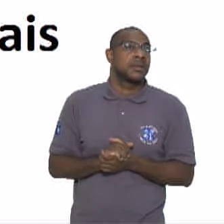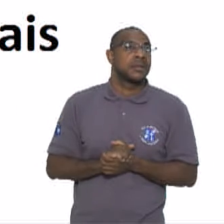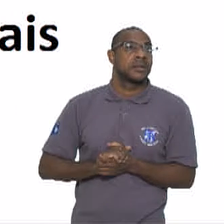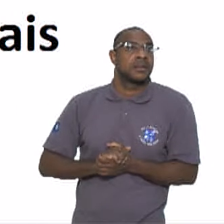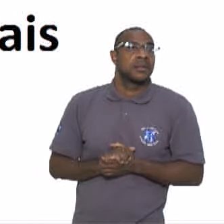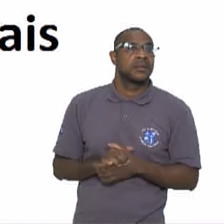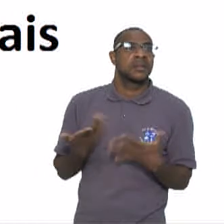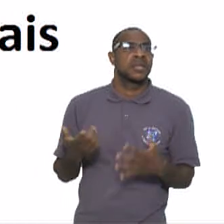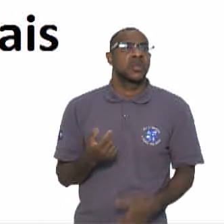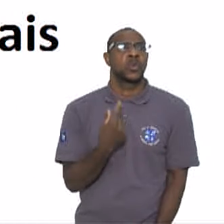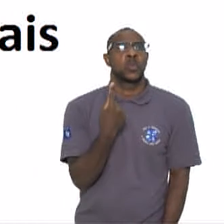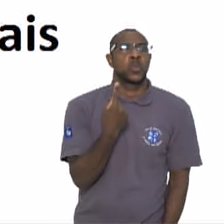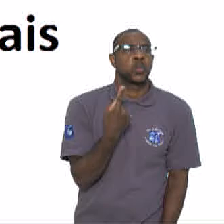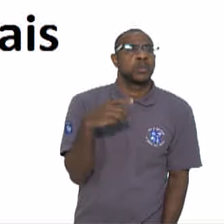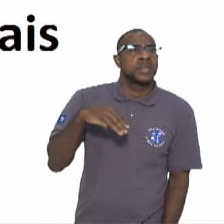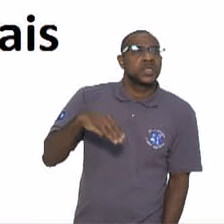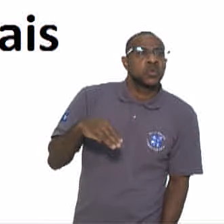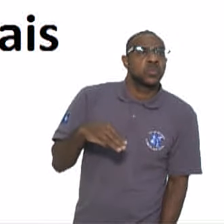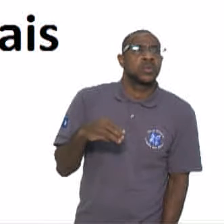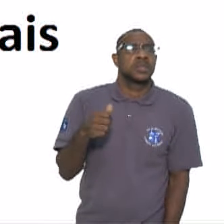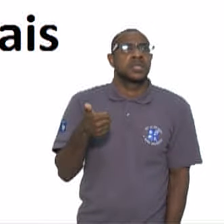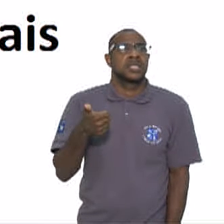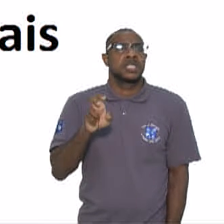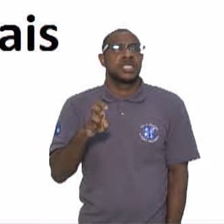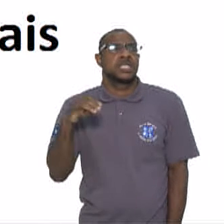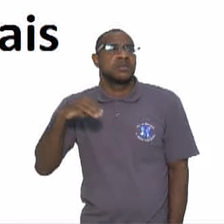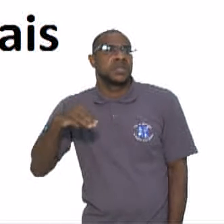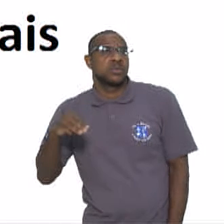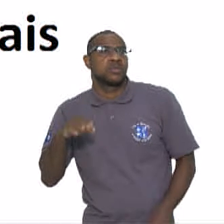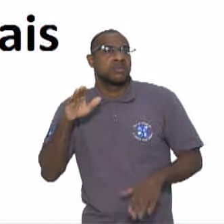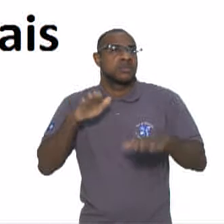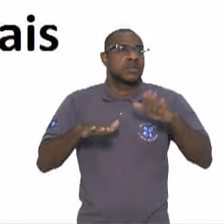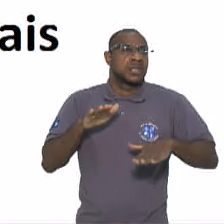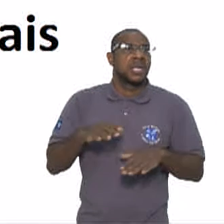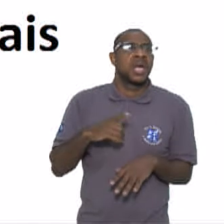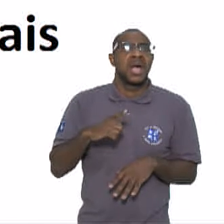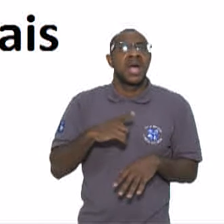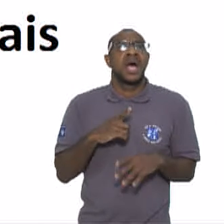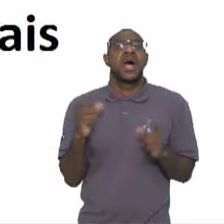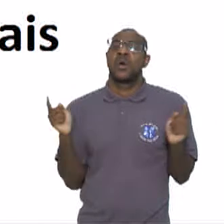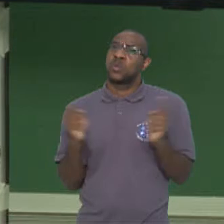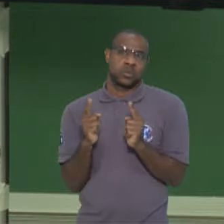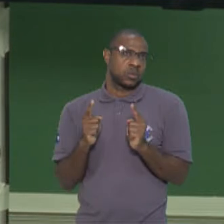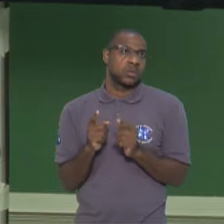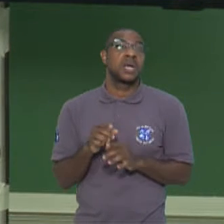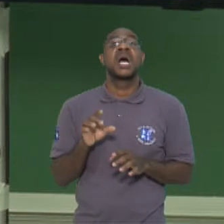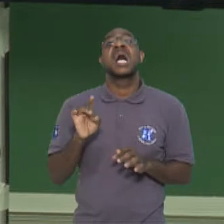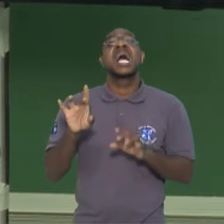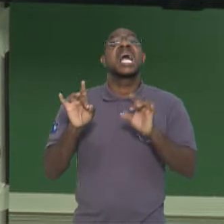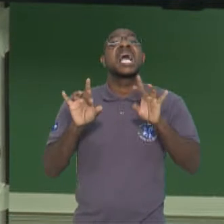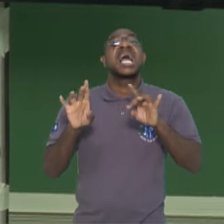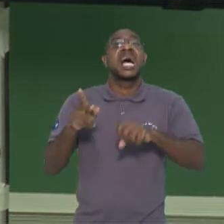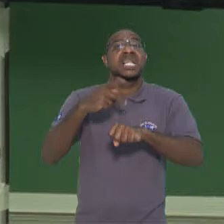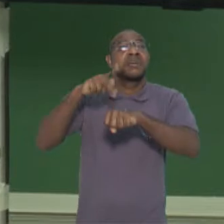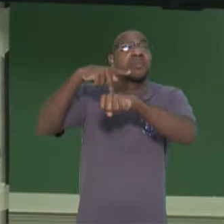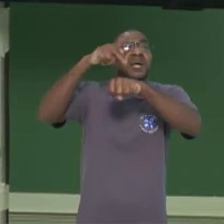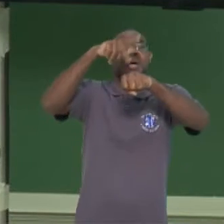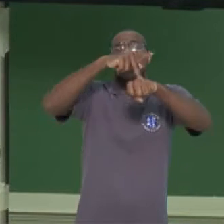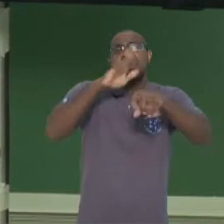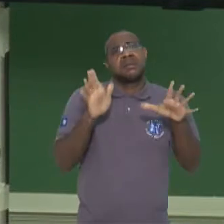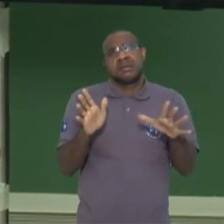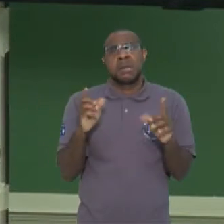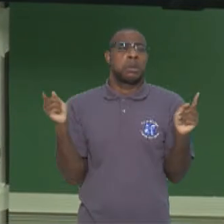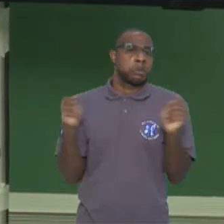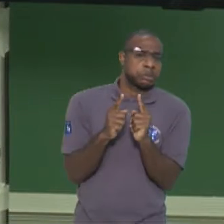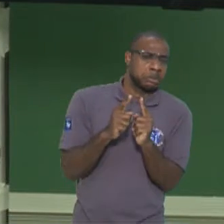15 minutos, de 40 minutos e outras muitas variações. Então, de acordo com o país, cada país vai considerar o que é um curta, o que é